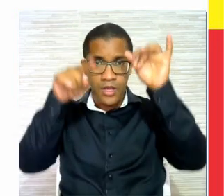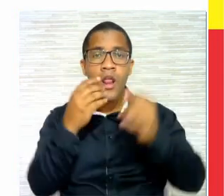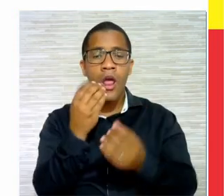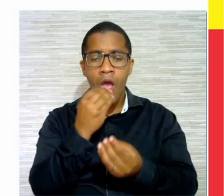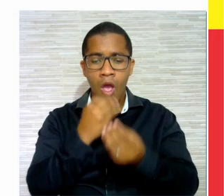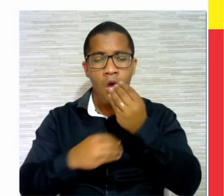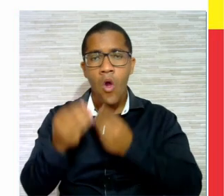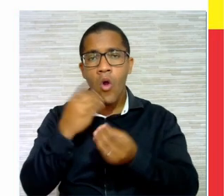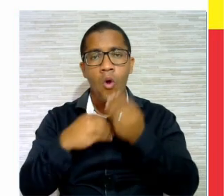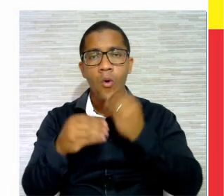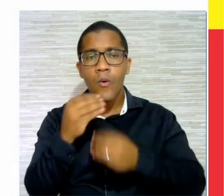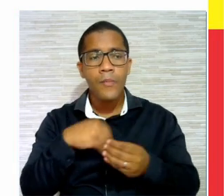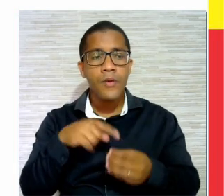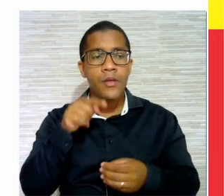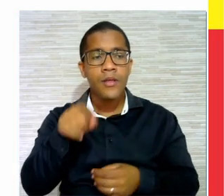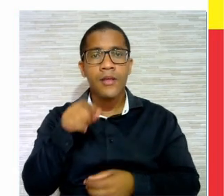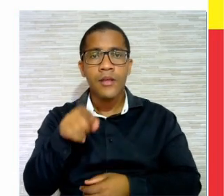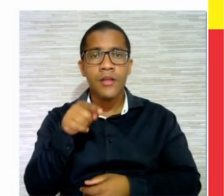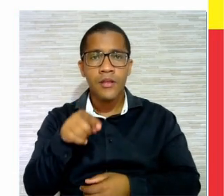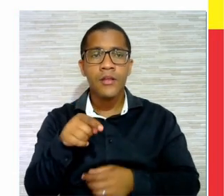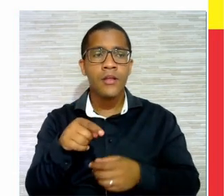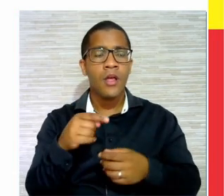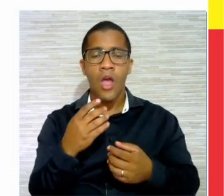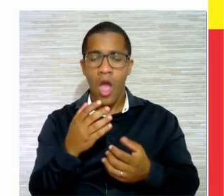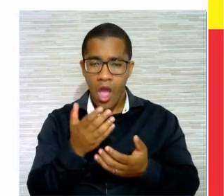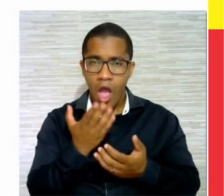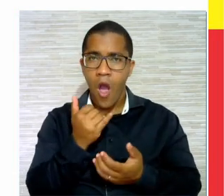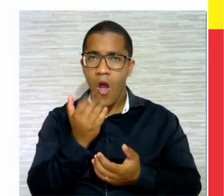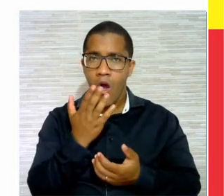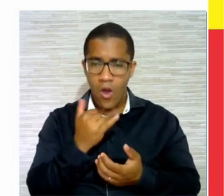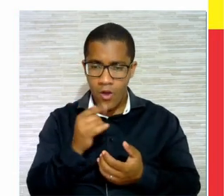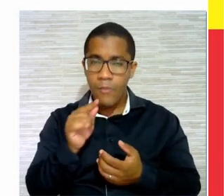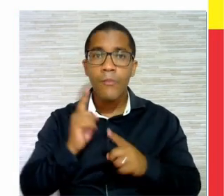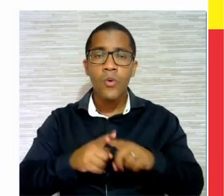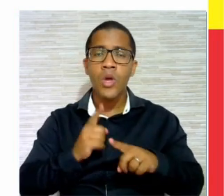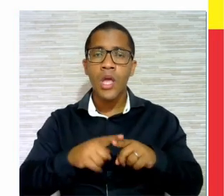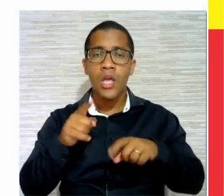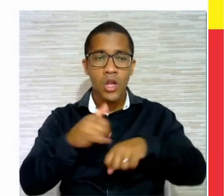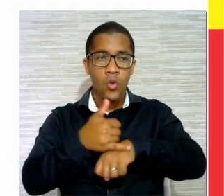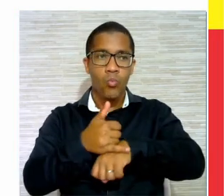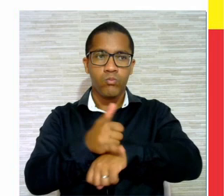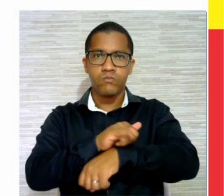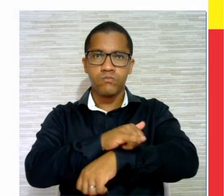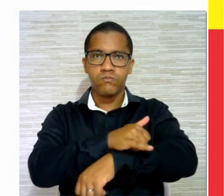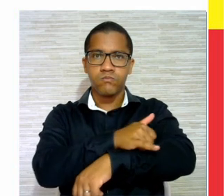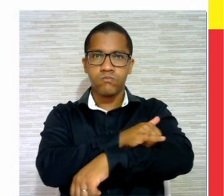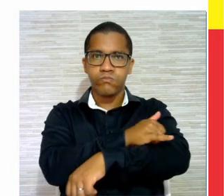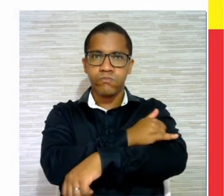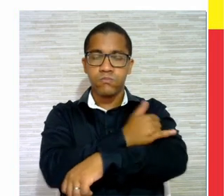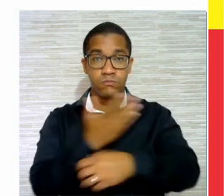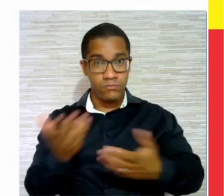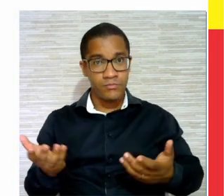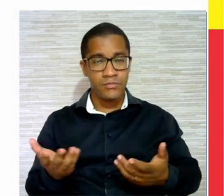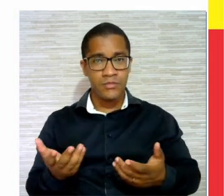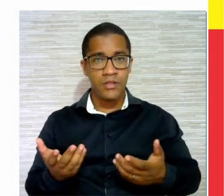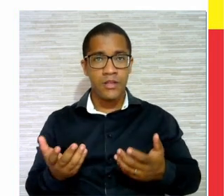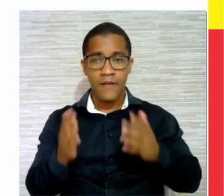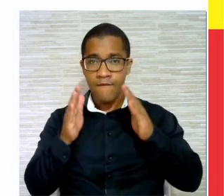ele se alimentando e participando de um processo chamado de engorda. Então o gado aí ele vai